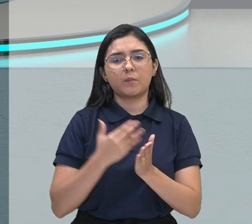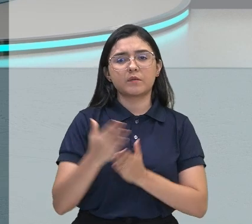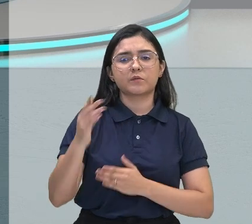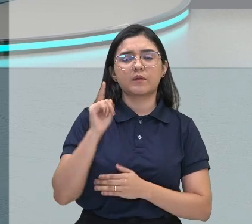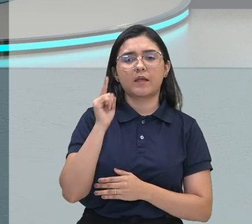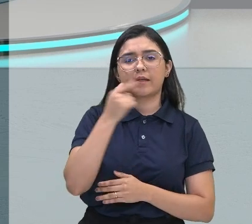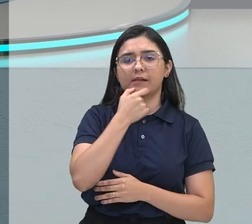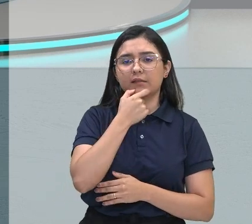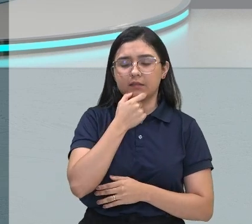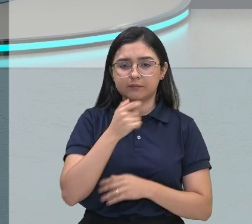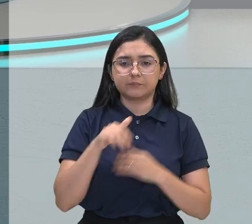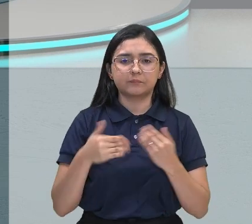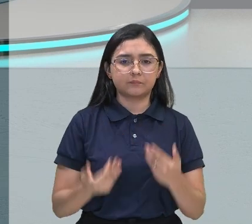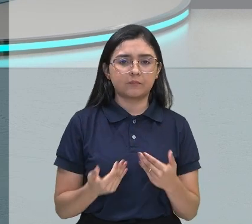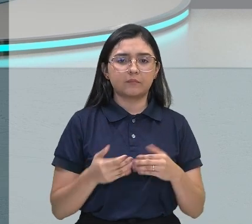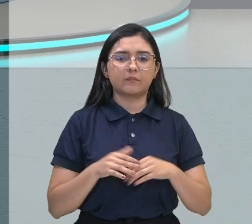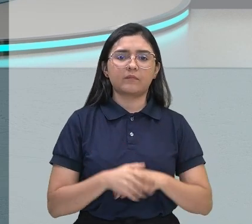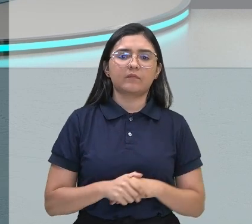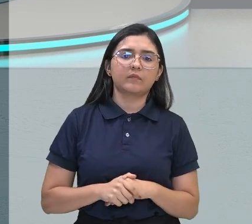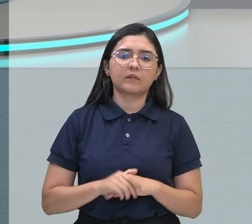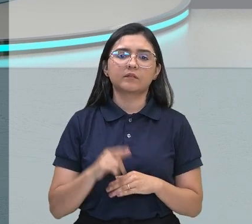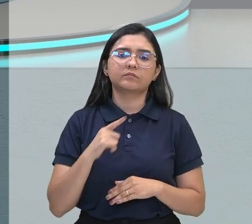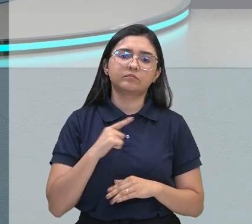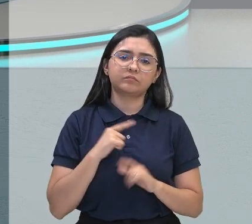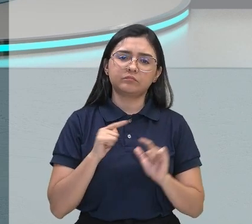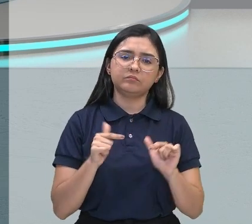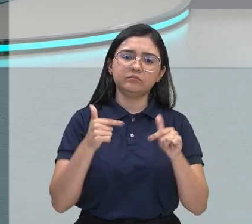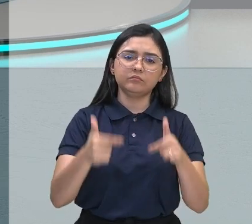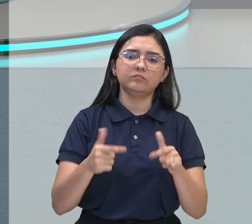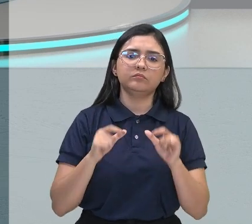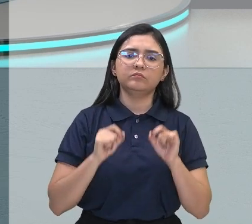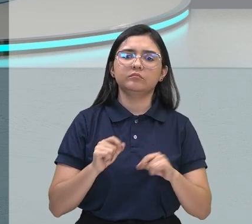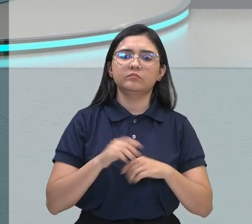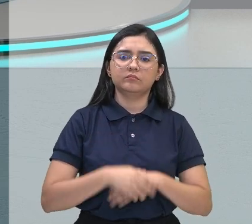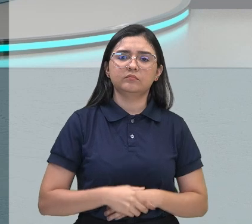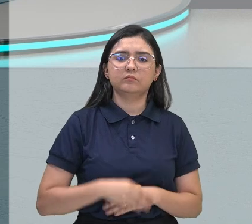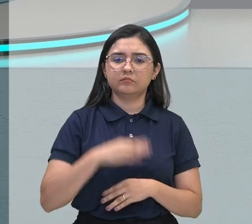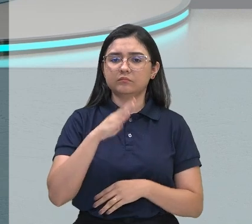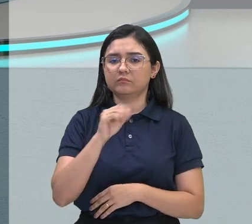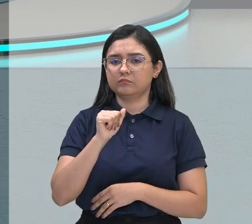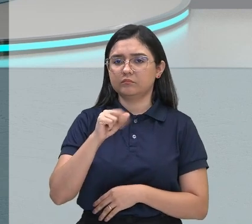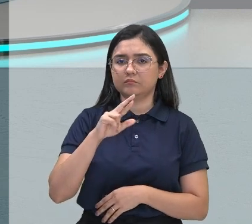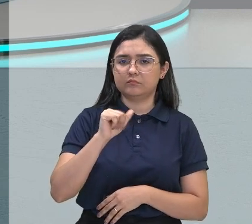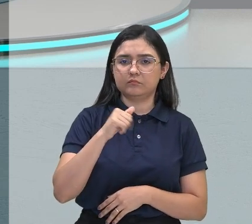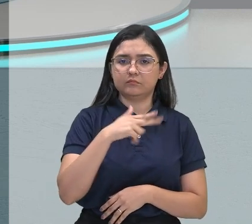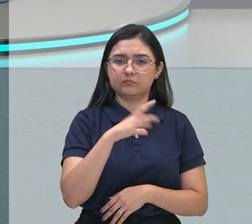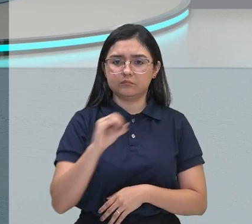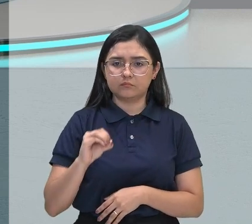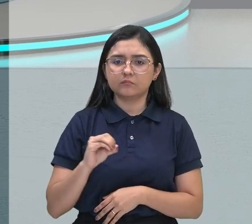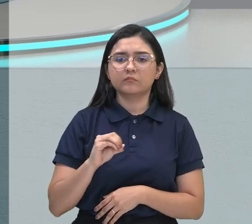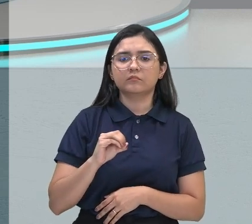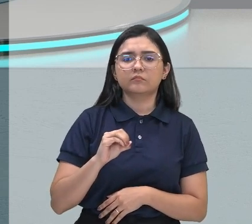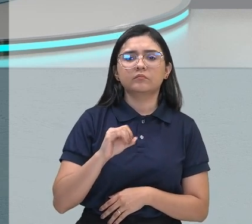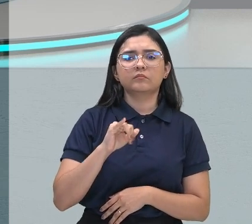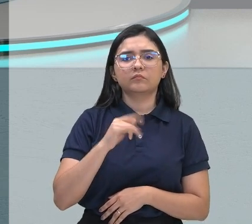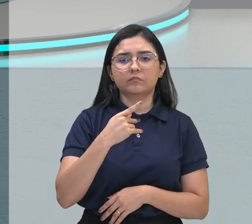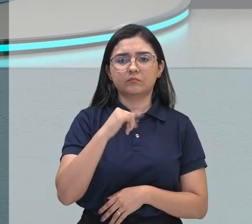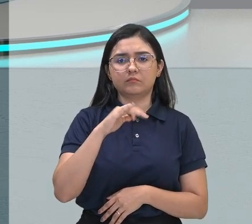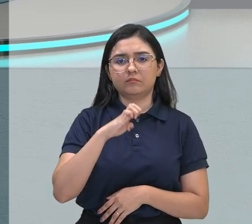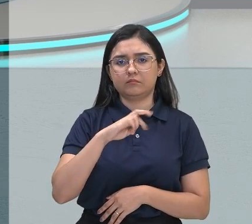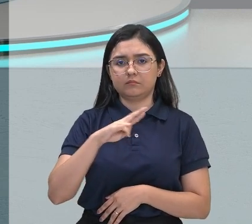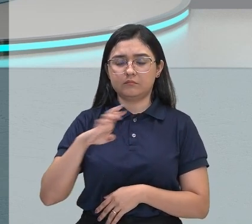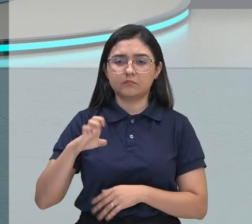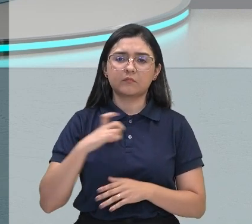Inglaterra, a partir dali das iniciativas do Barão Pierre de Coubertin, que é o pioneiro, né, o homem que